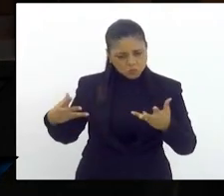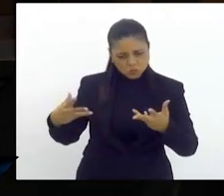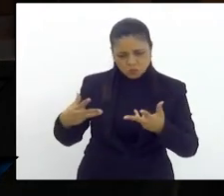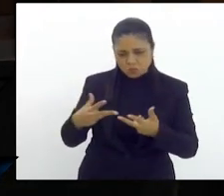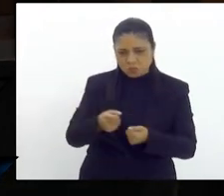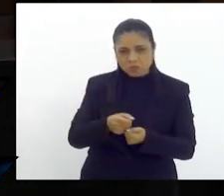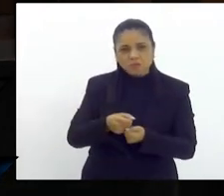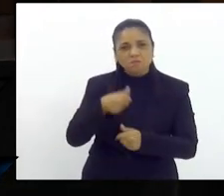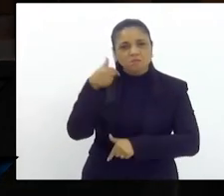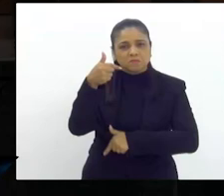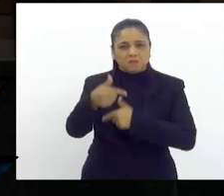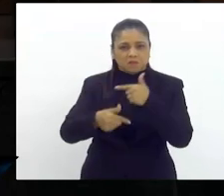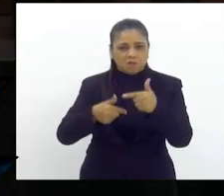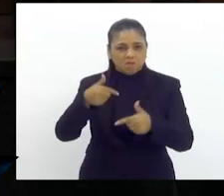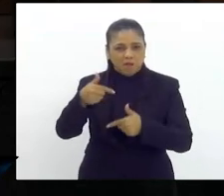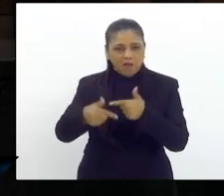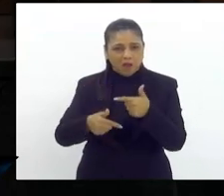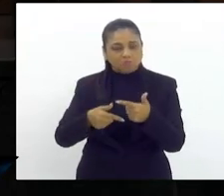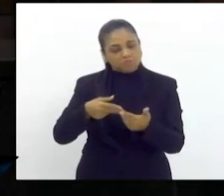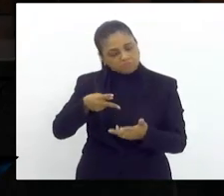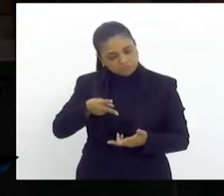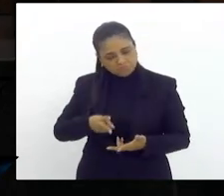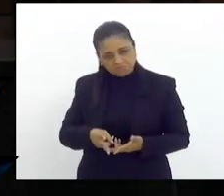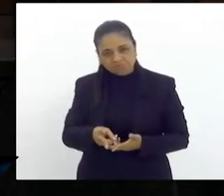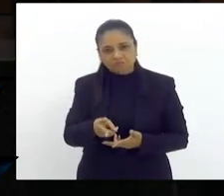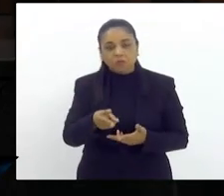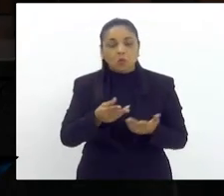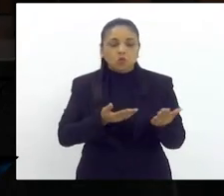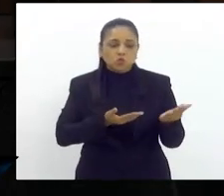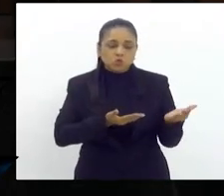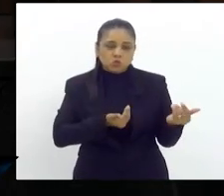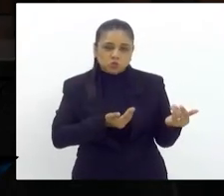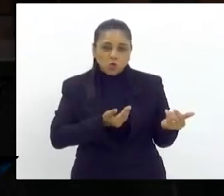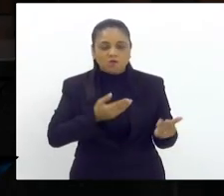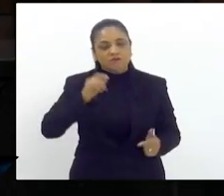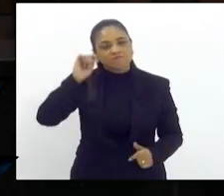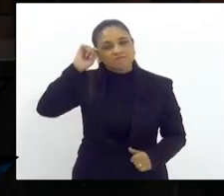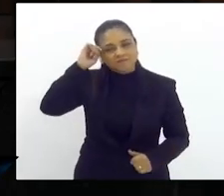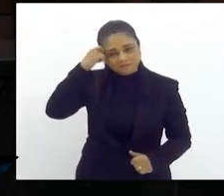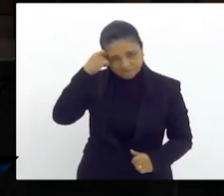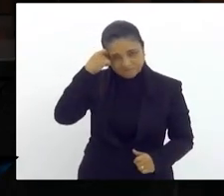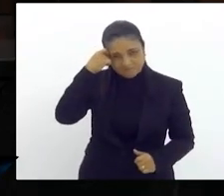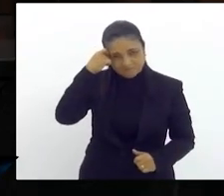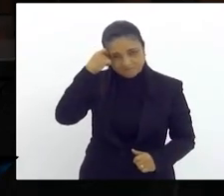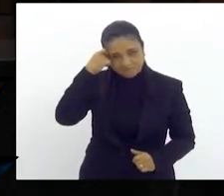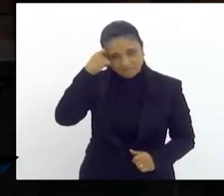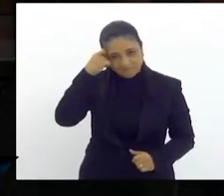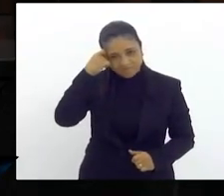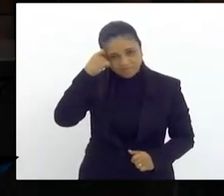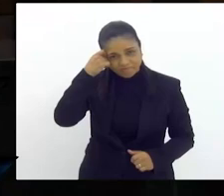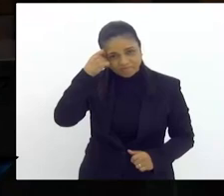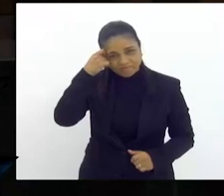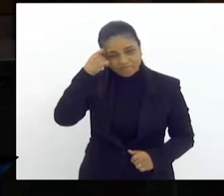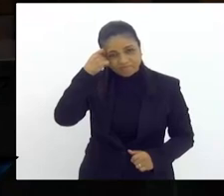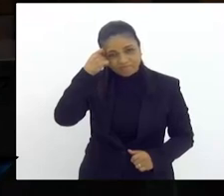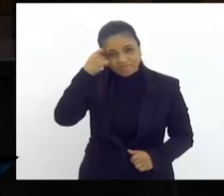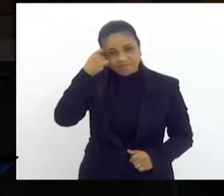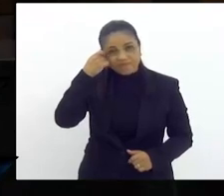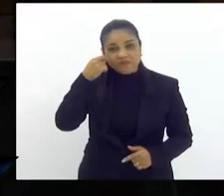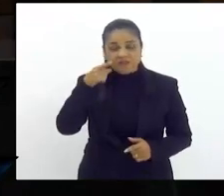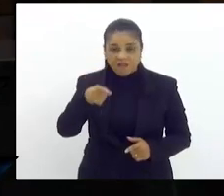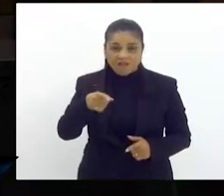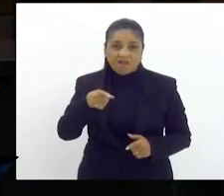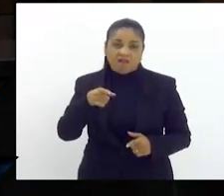ele continua a ser um jovem negro e parte desse